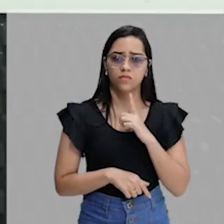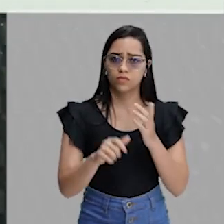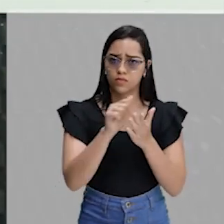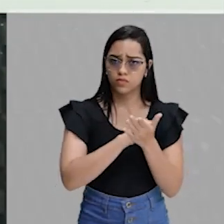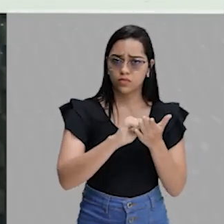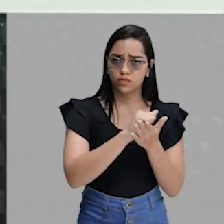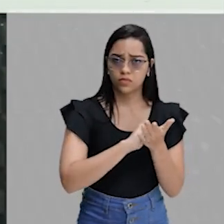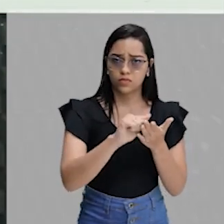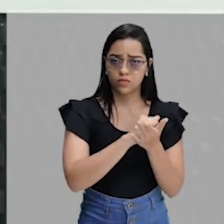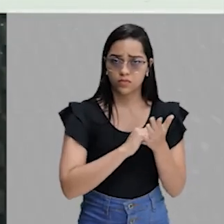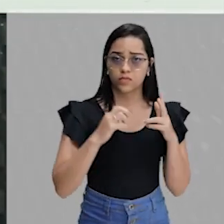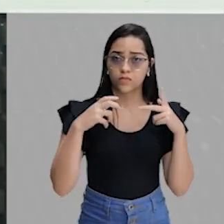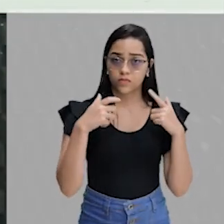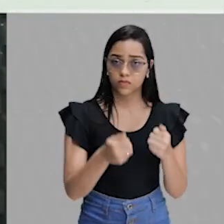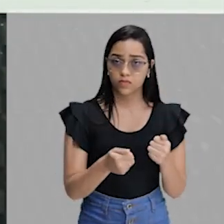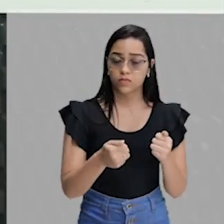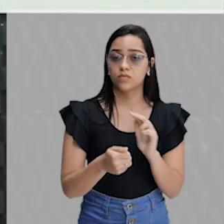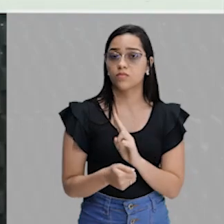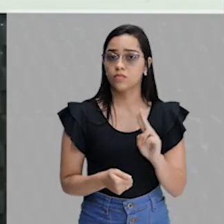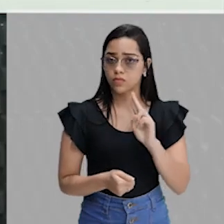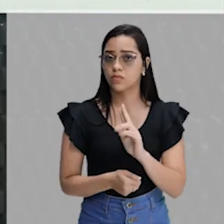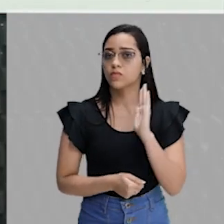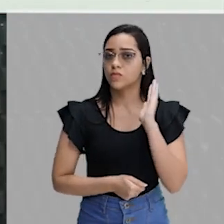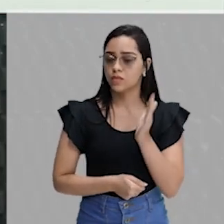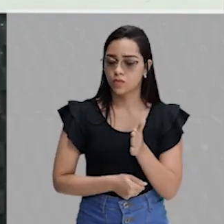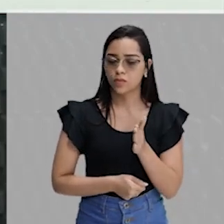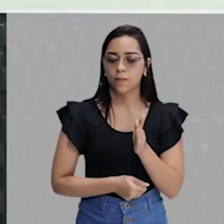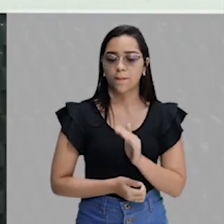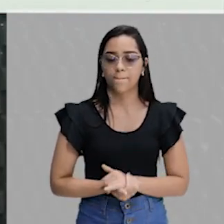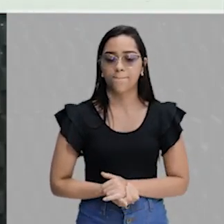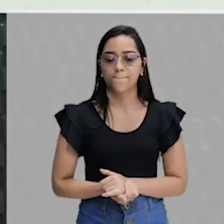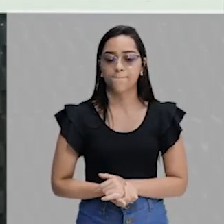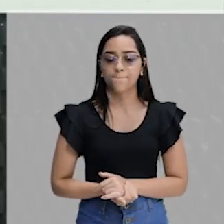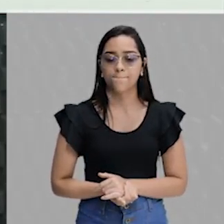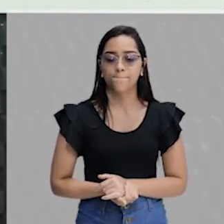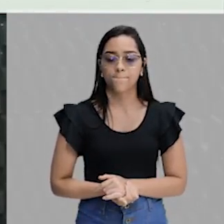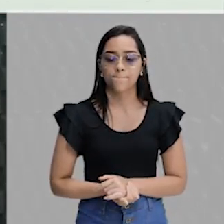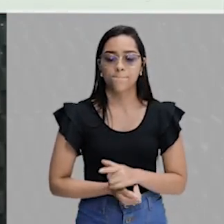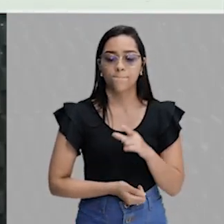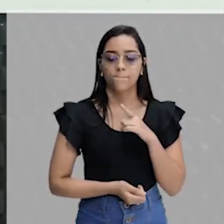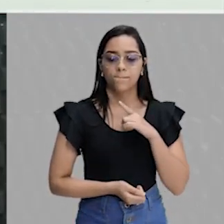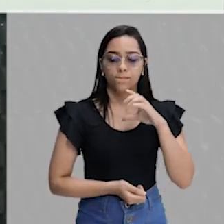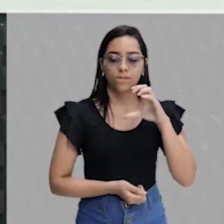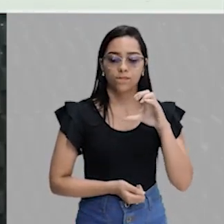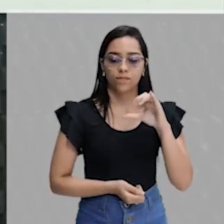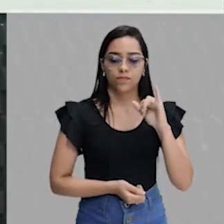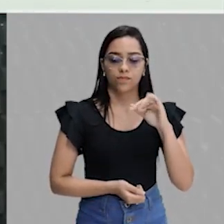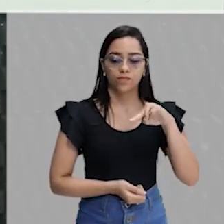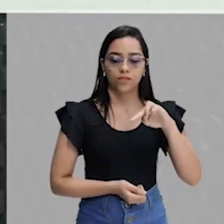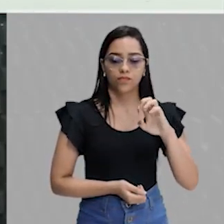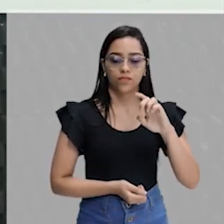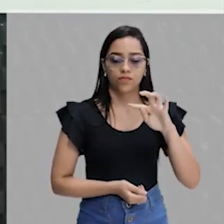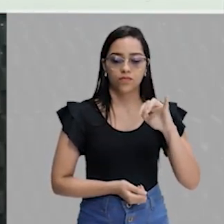aqui a situação. Já utilizamos, né? Então, a energia cinética,